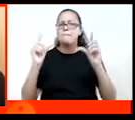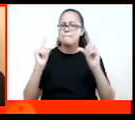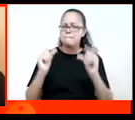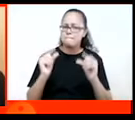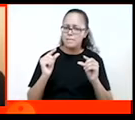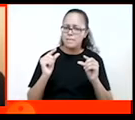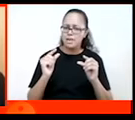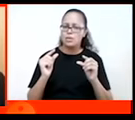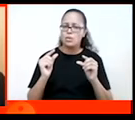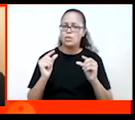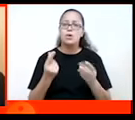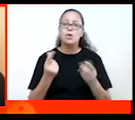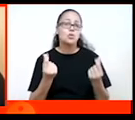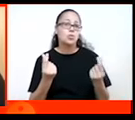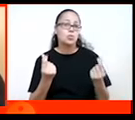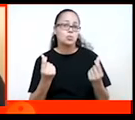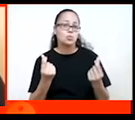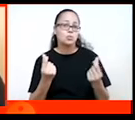menores custos de produção.